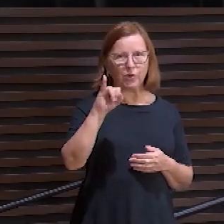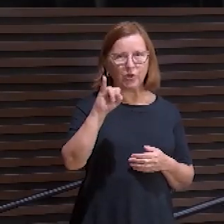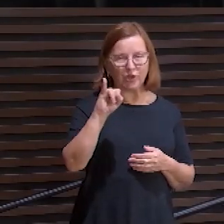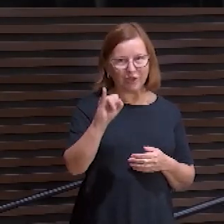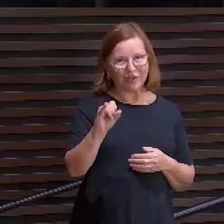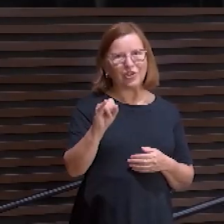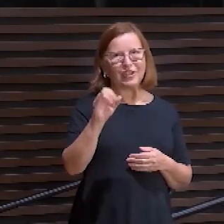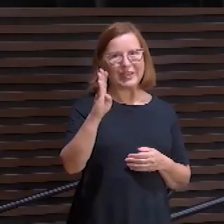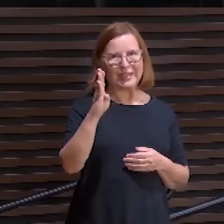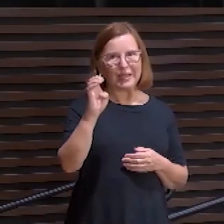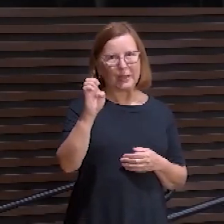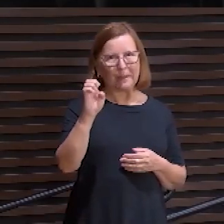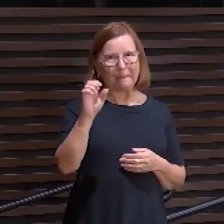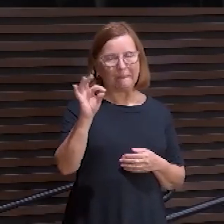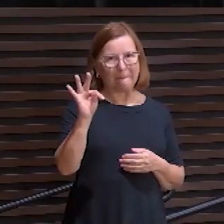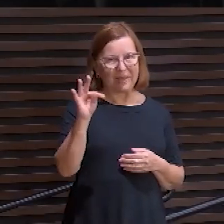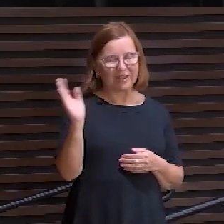Índia,